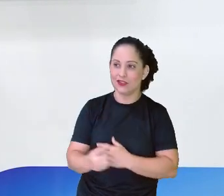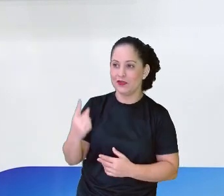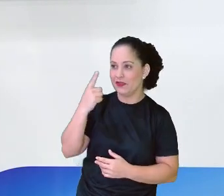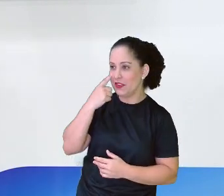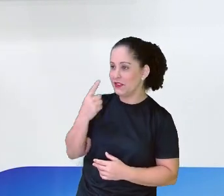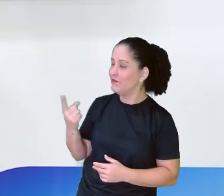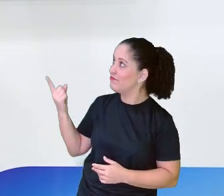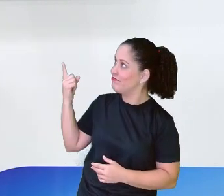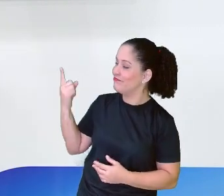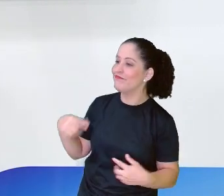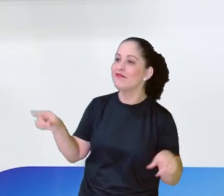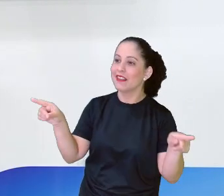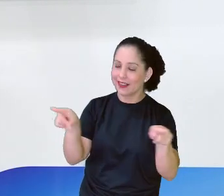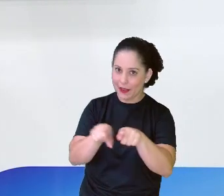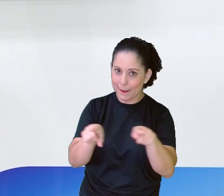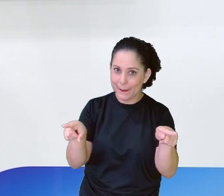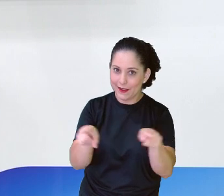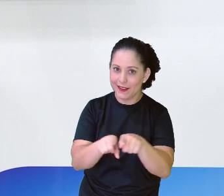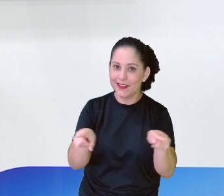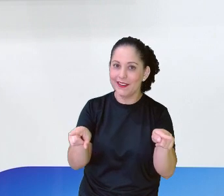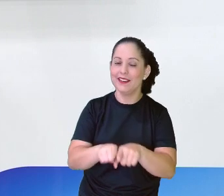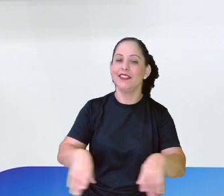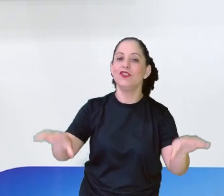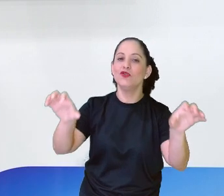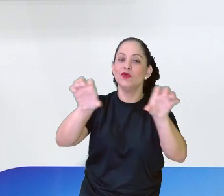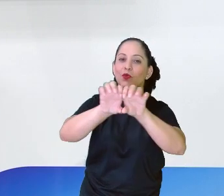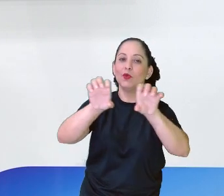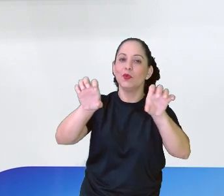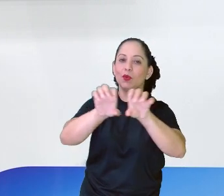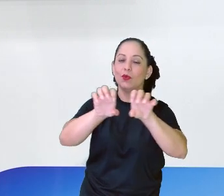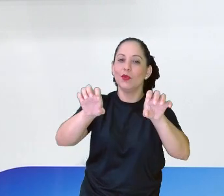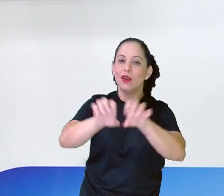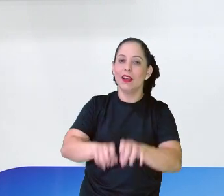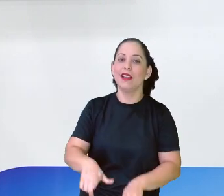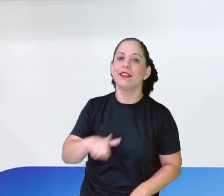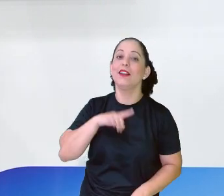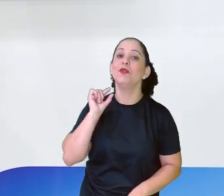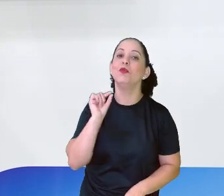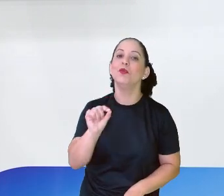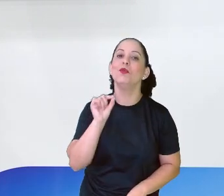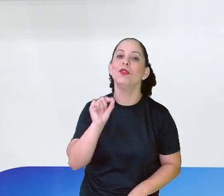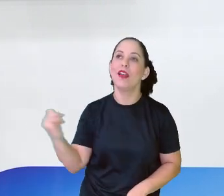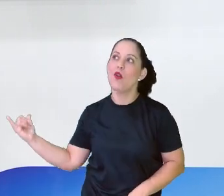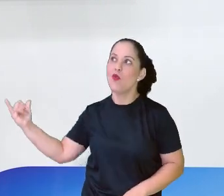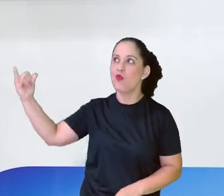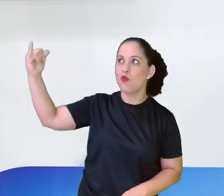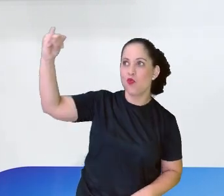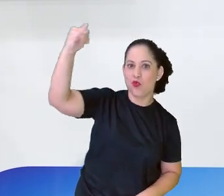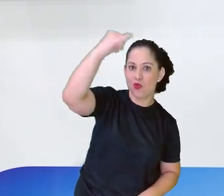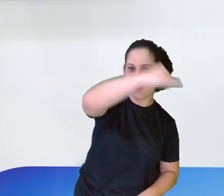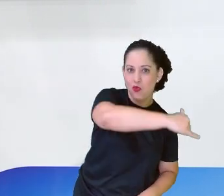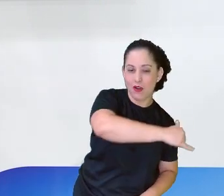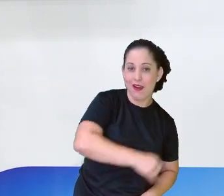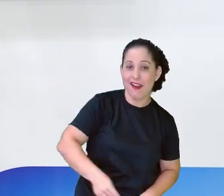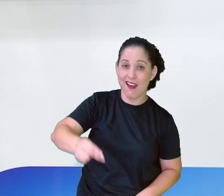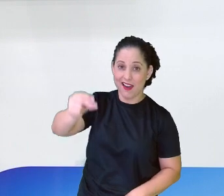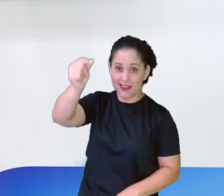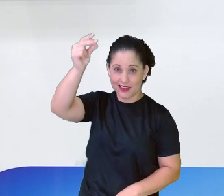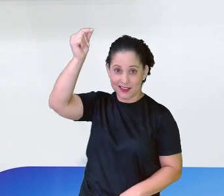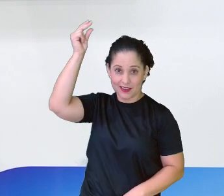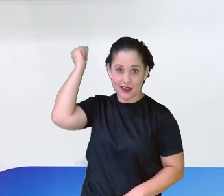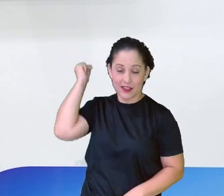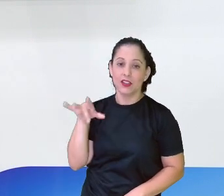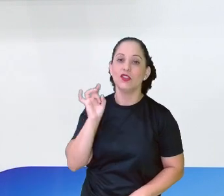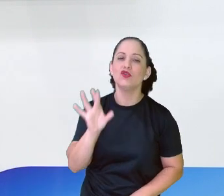olha só, entre essas estruturas a gente está aqui com os meios de transporte. Antigamente, os meios de transporte eram o